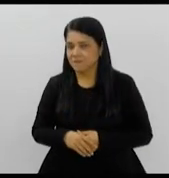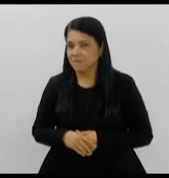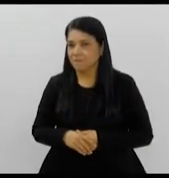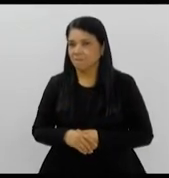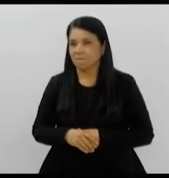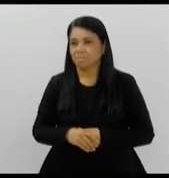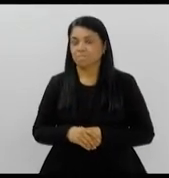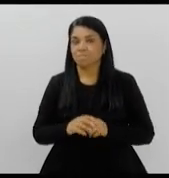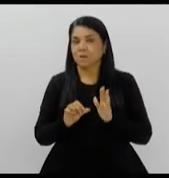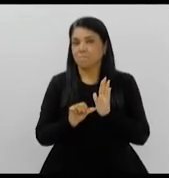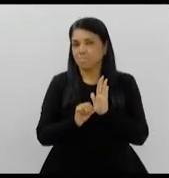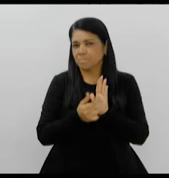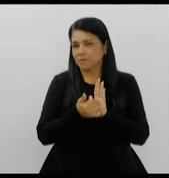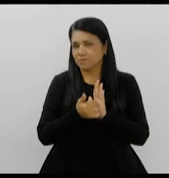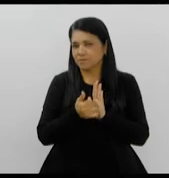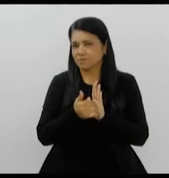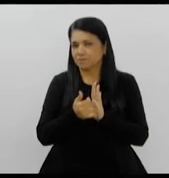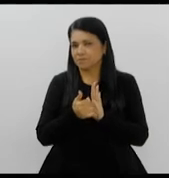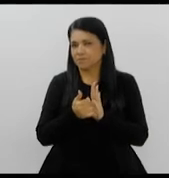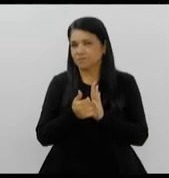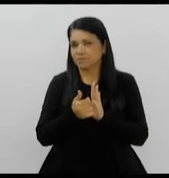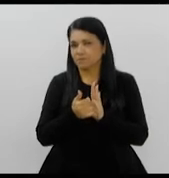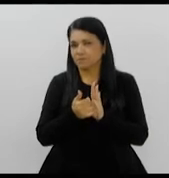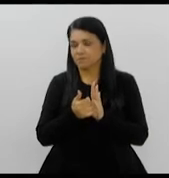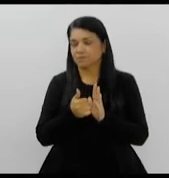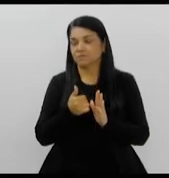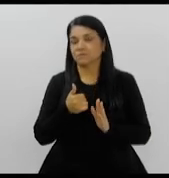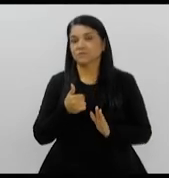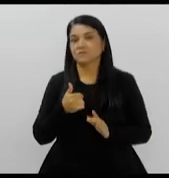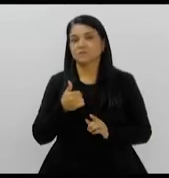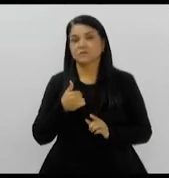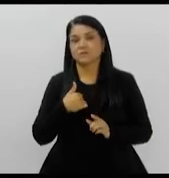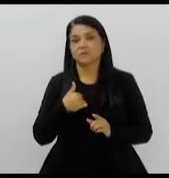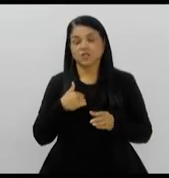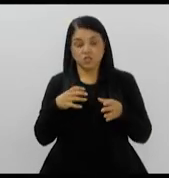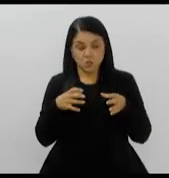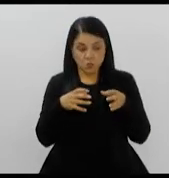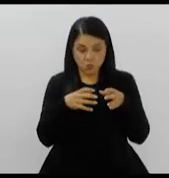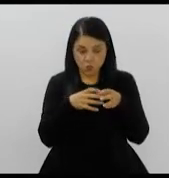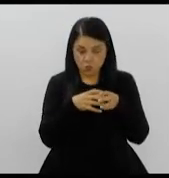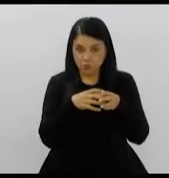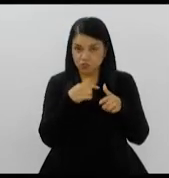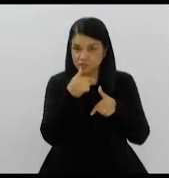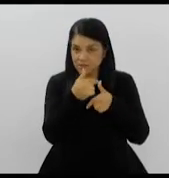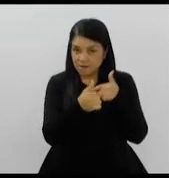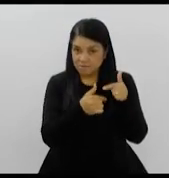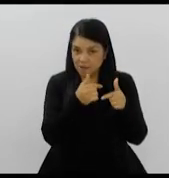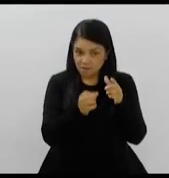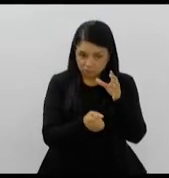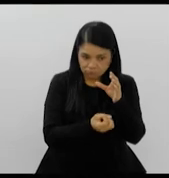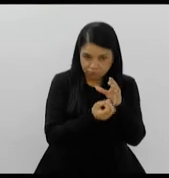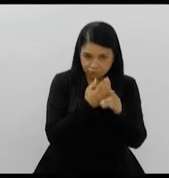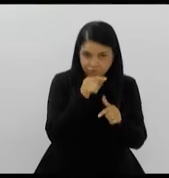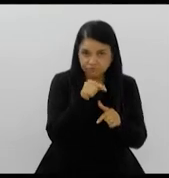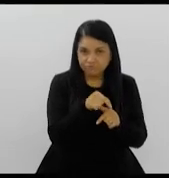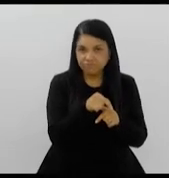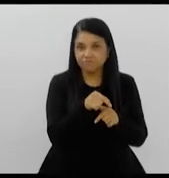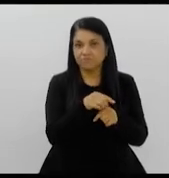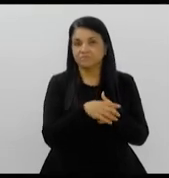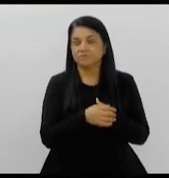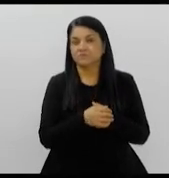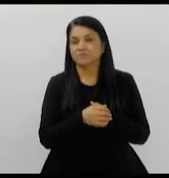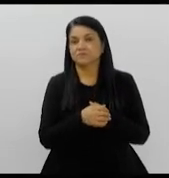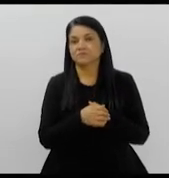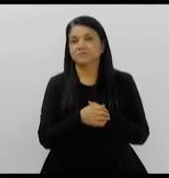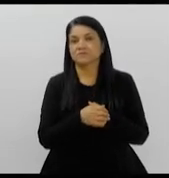primeira questão, e estou parando por aqui, esse grupo de trabalho tem que chegar